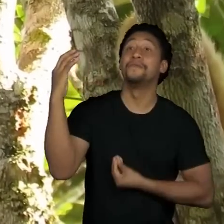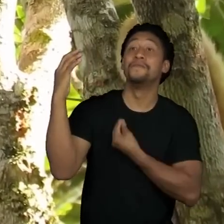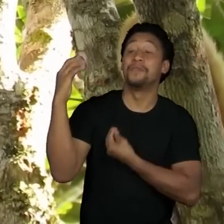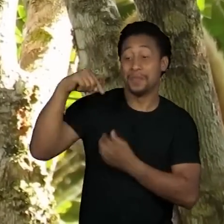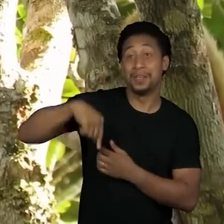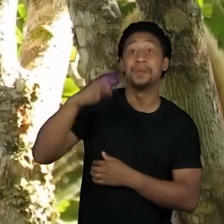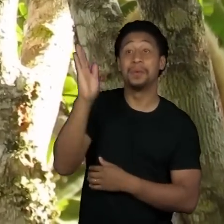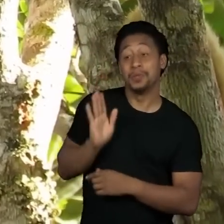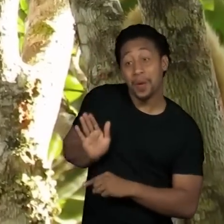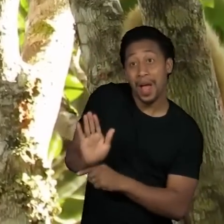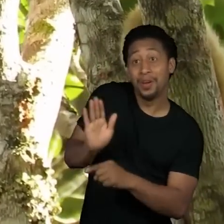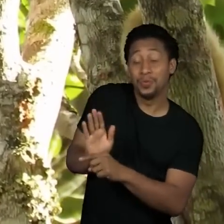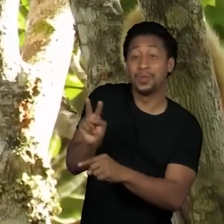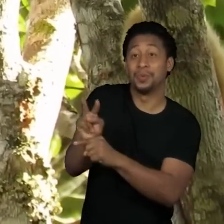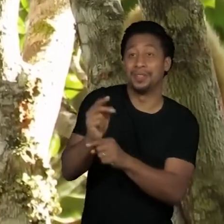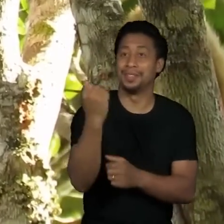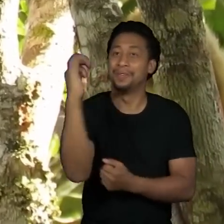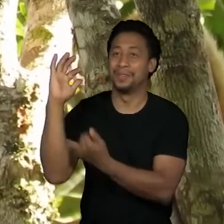semear florestas.